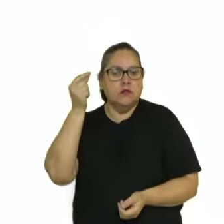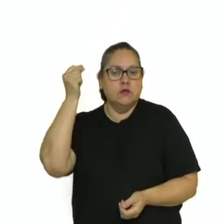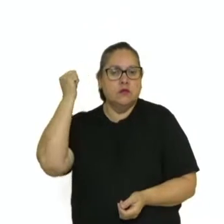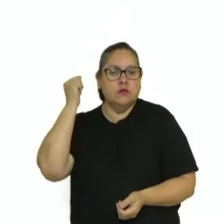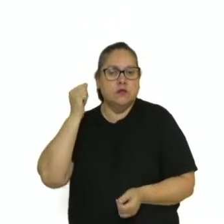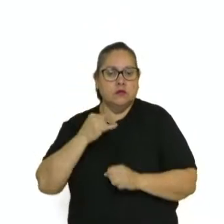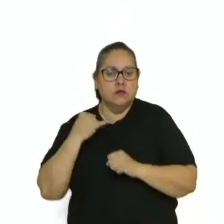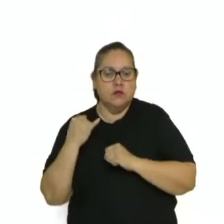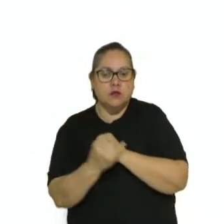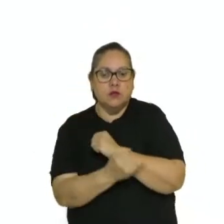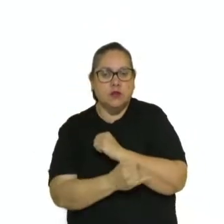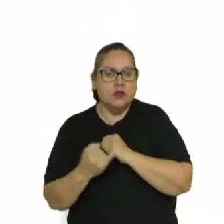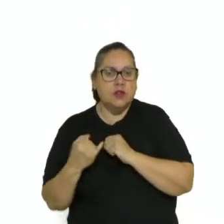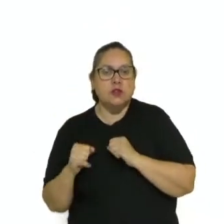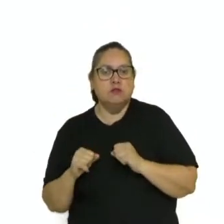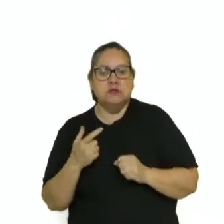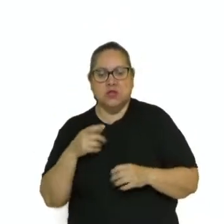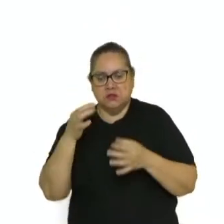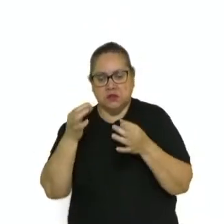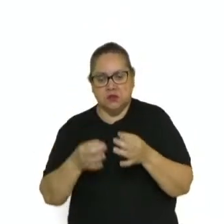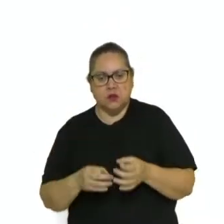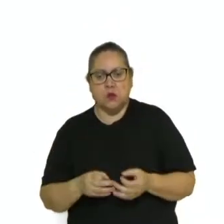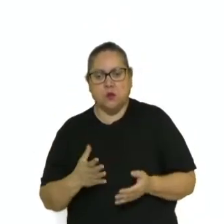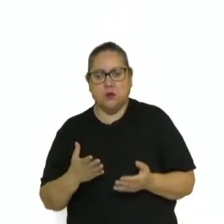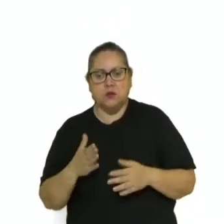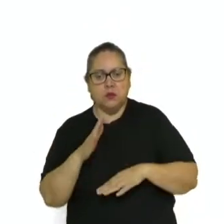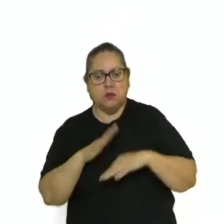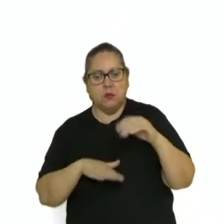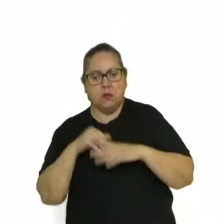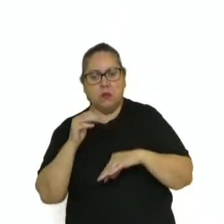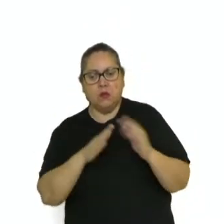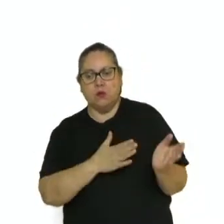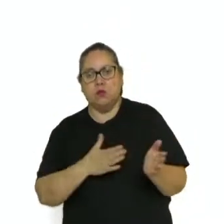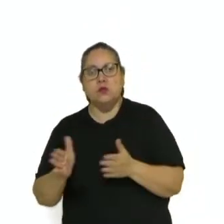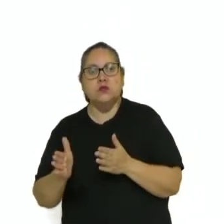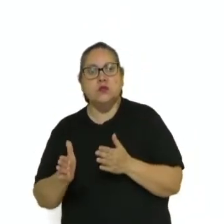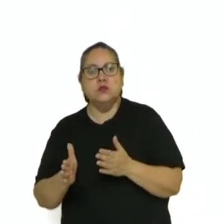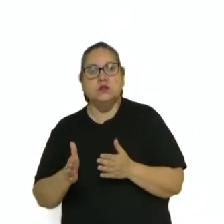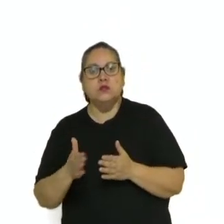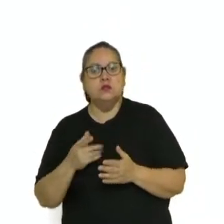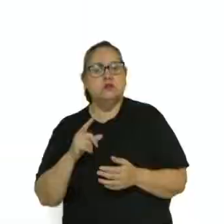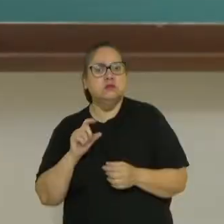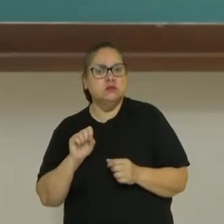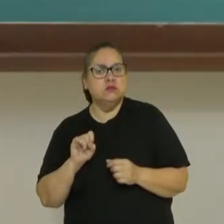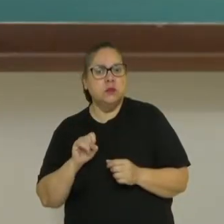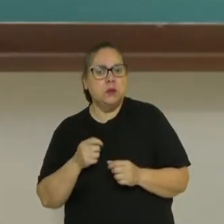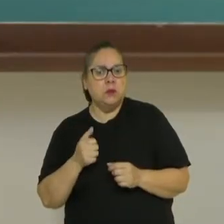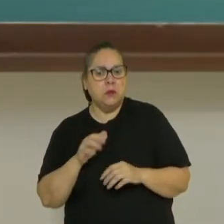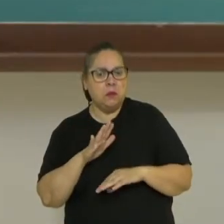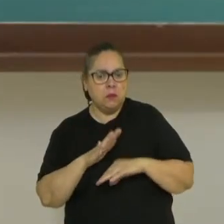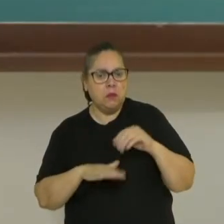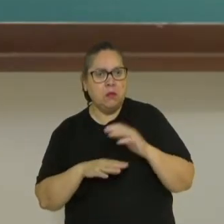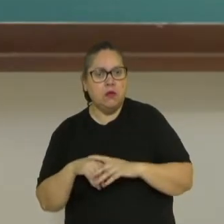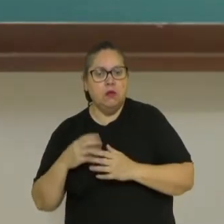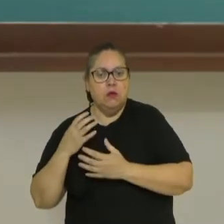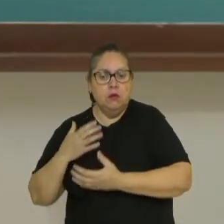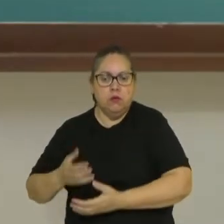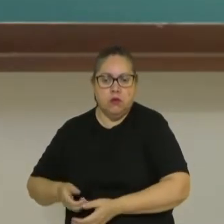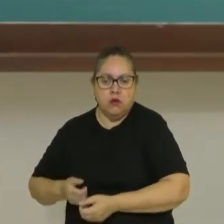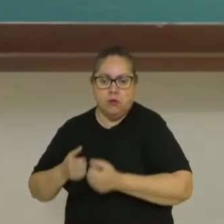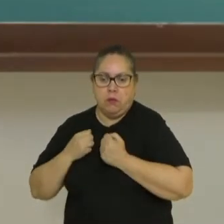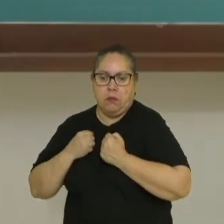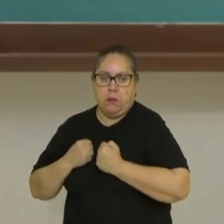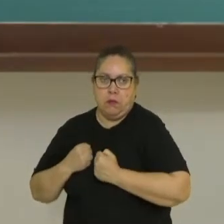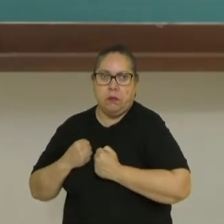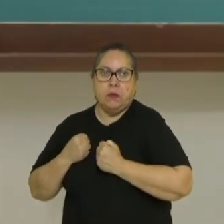ilha. Embora ninguém tenha certeza de quanto a prática começou, só deve ser bem pouco prático carregar uma pedra desse tamanho